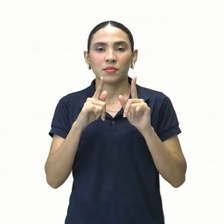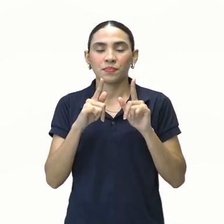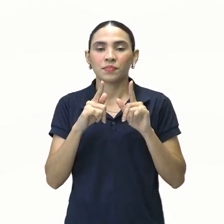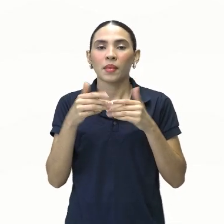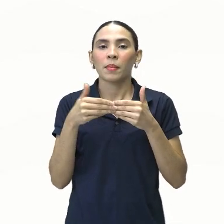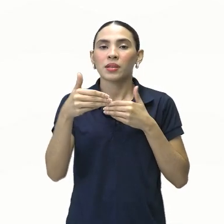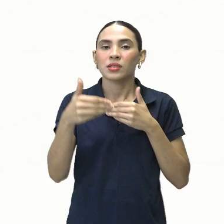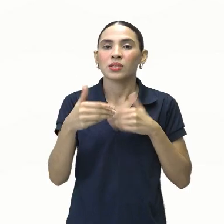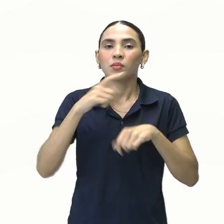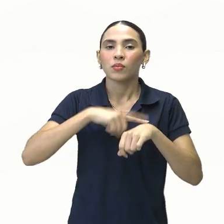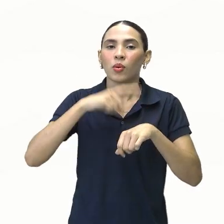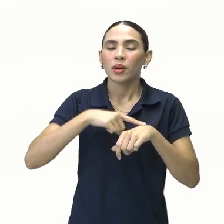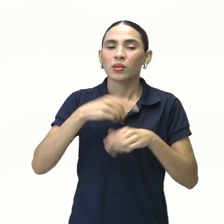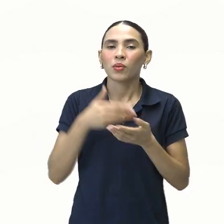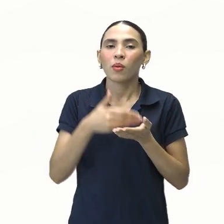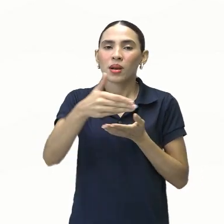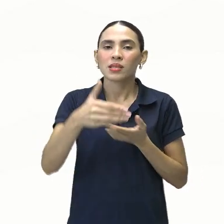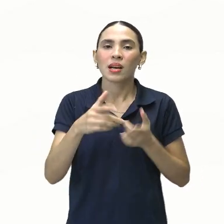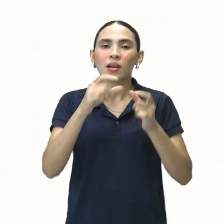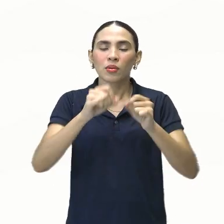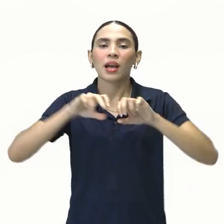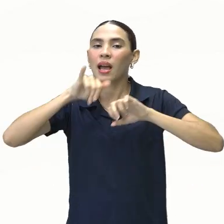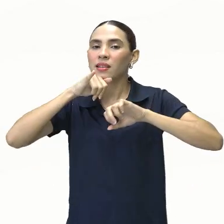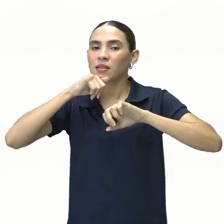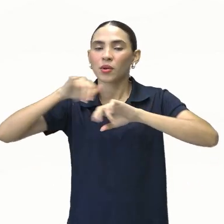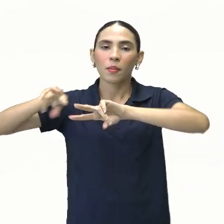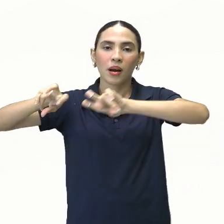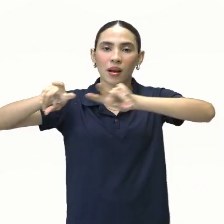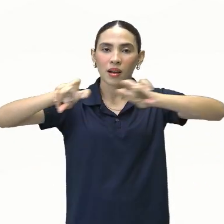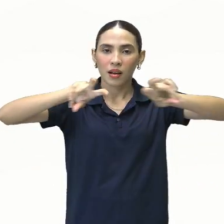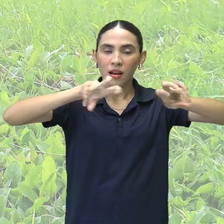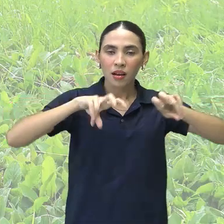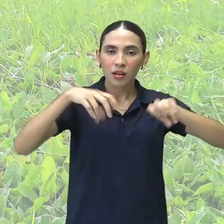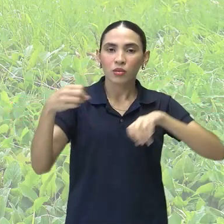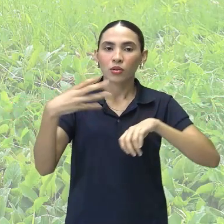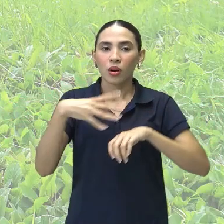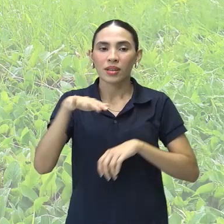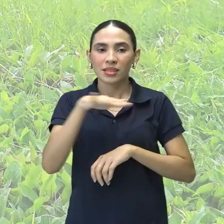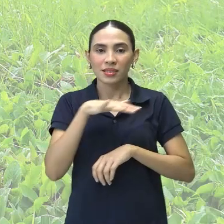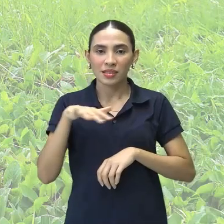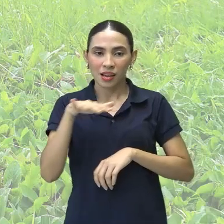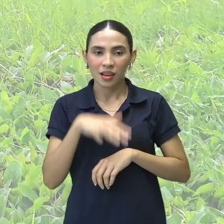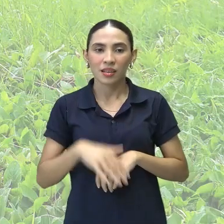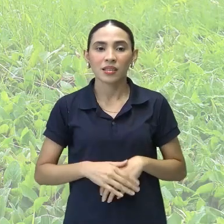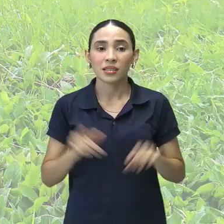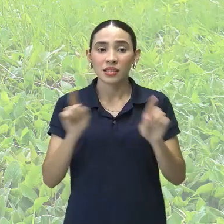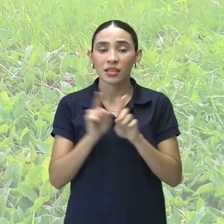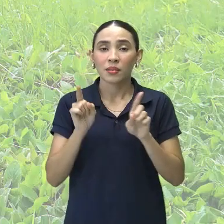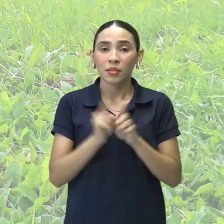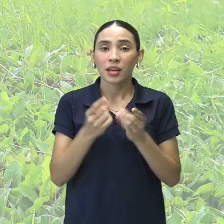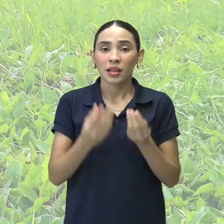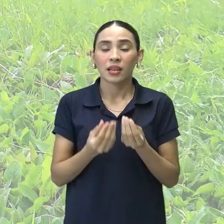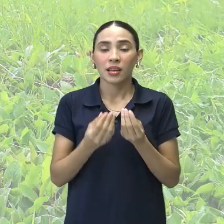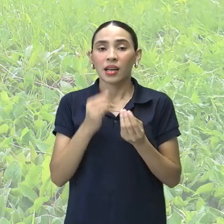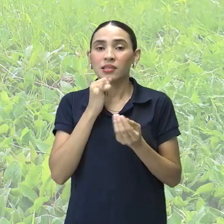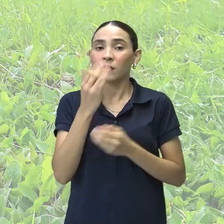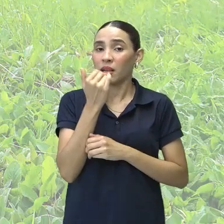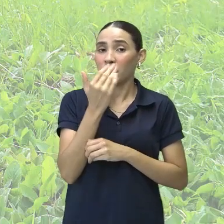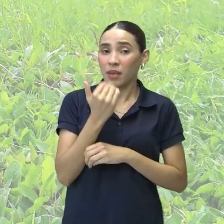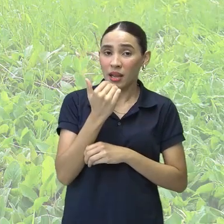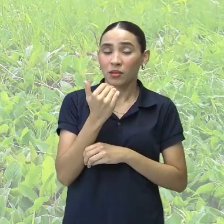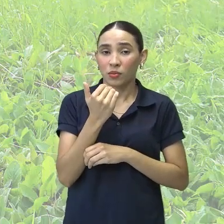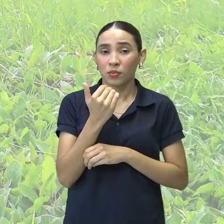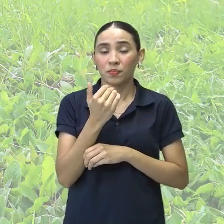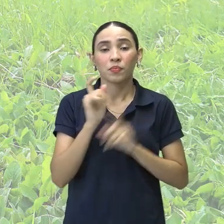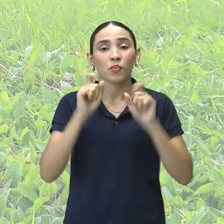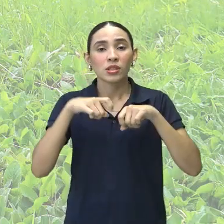a partir do momento que eles começaram a explorar, né, novos territórios, e a disponibilidade de alimentos